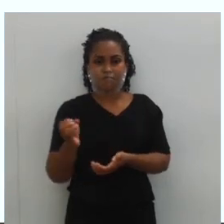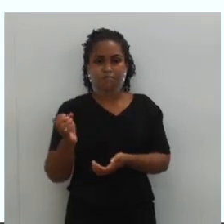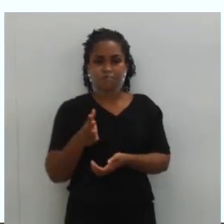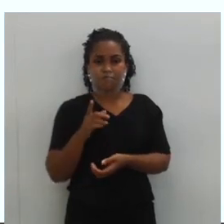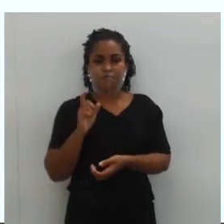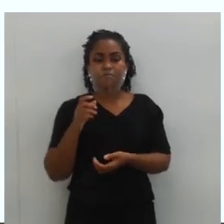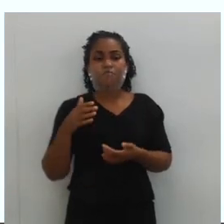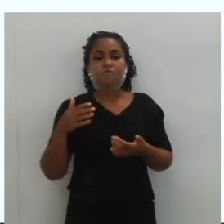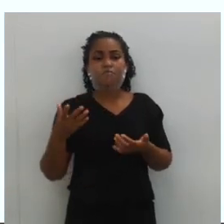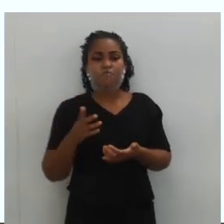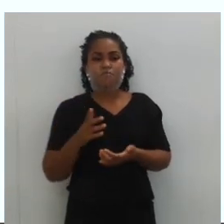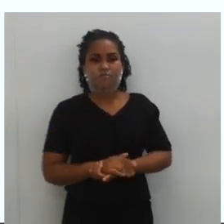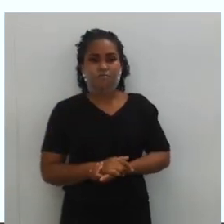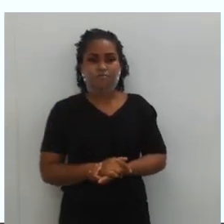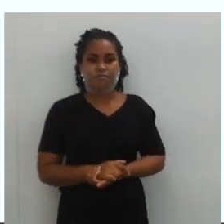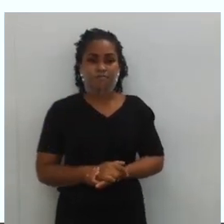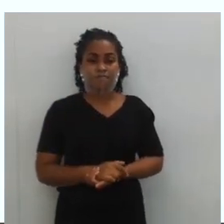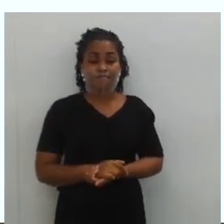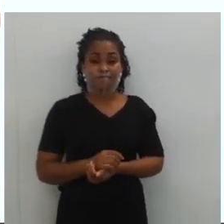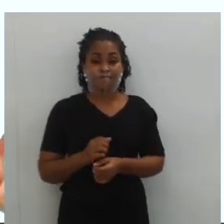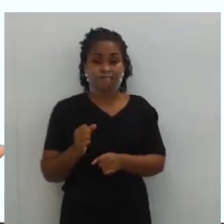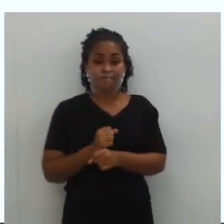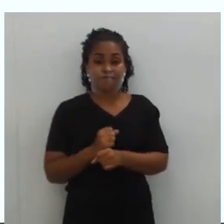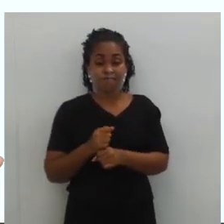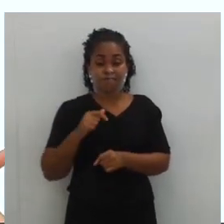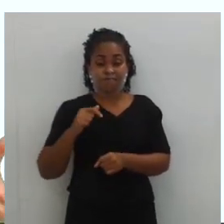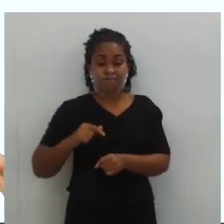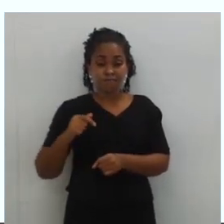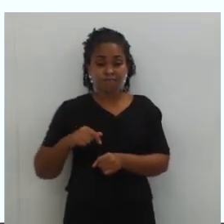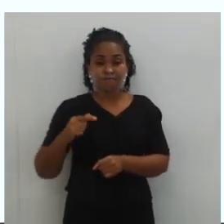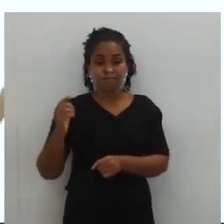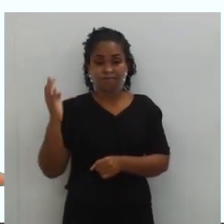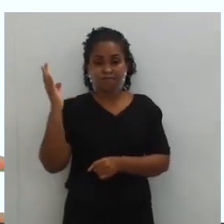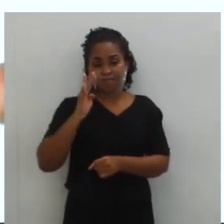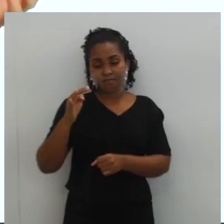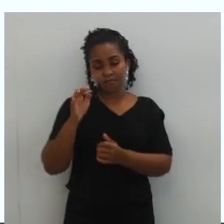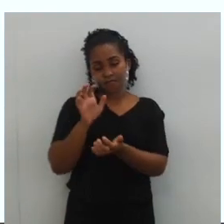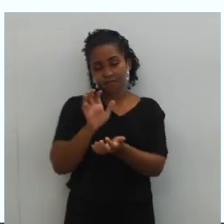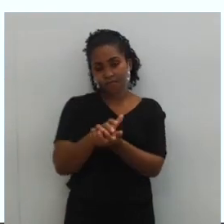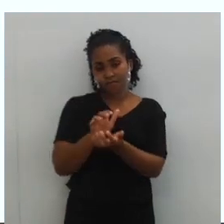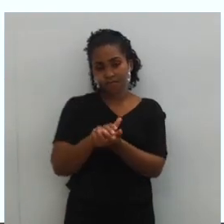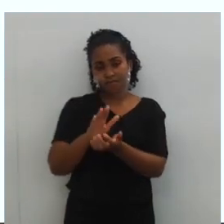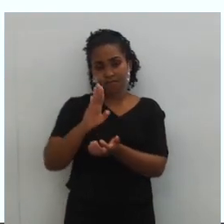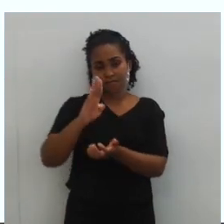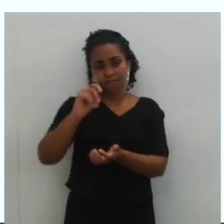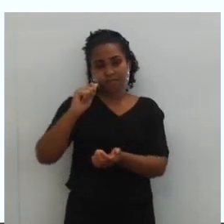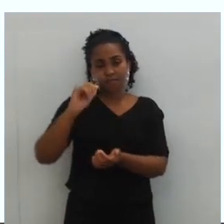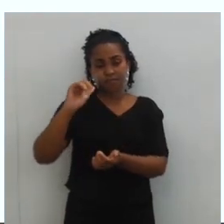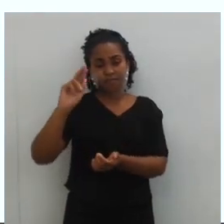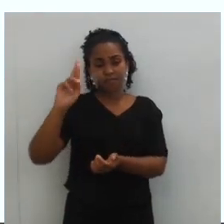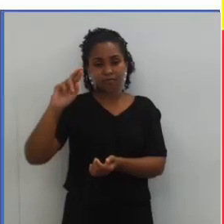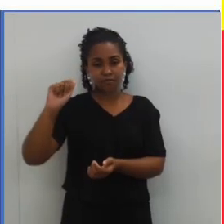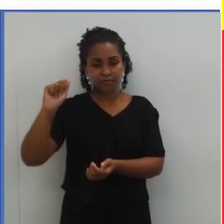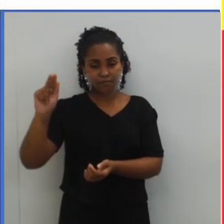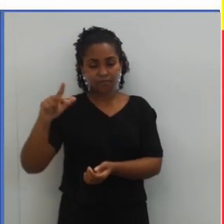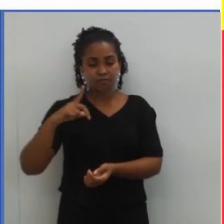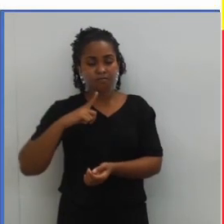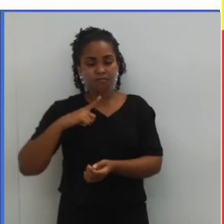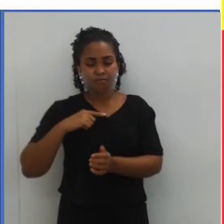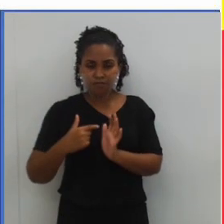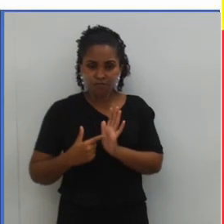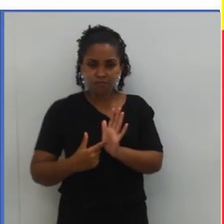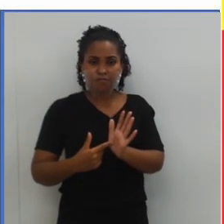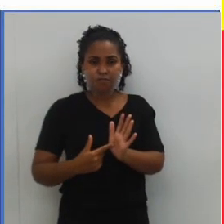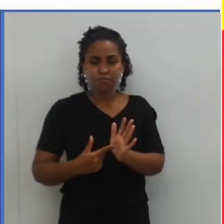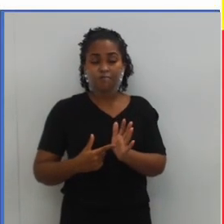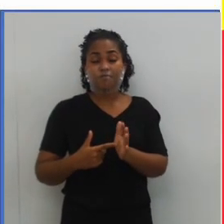recente, né, um dos últimos produzidos aqui no Brasil, aqui em Pernambuco, chamado Bacurau, né, que é um filme que foi